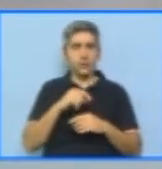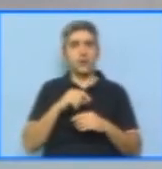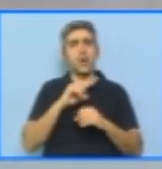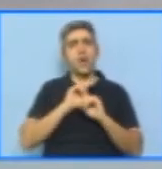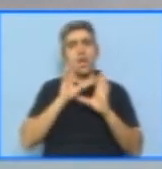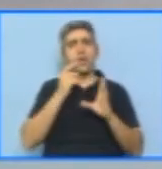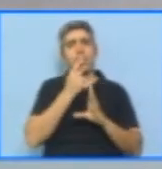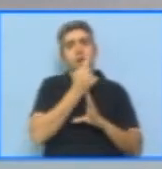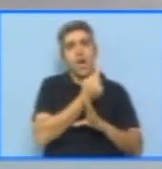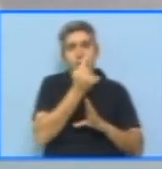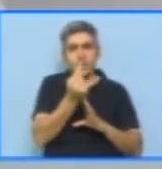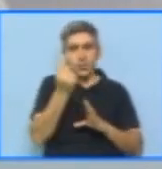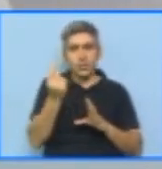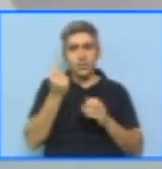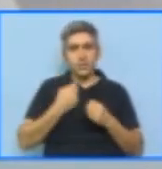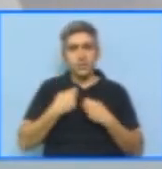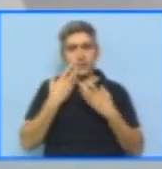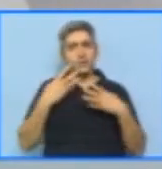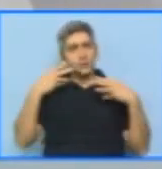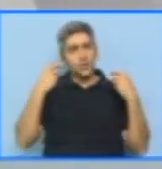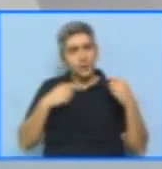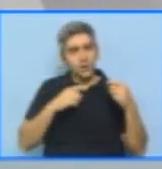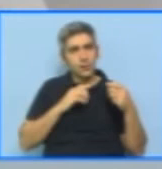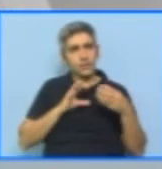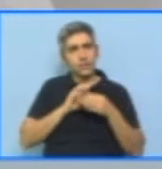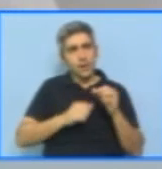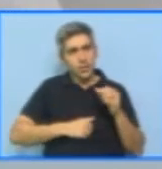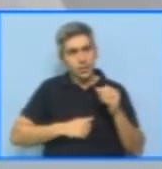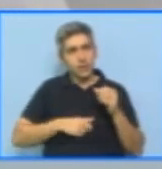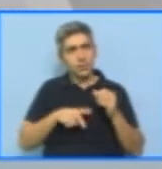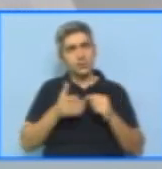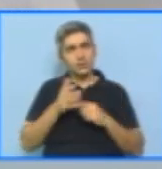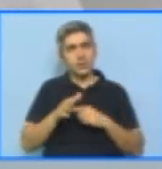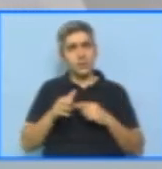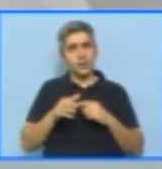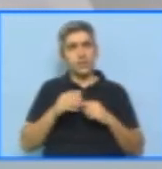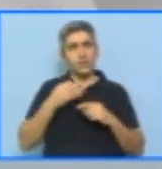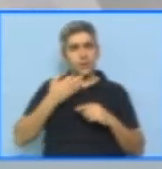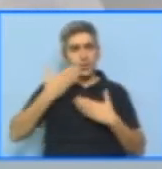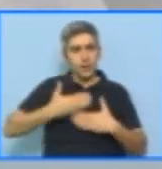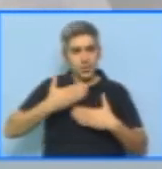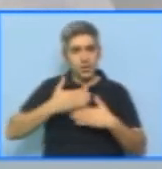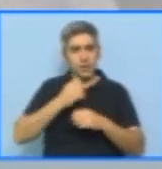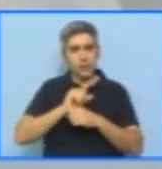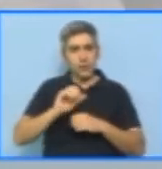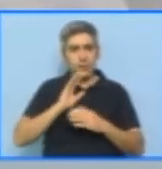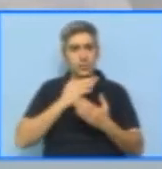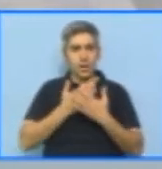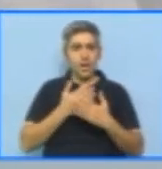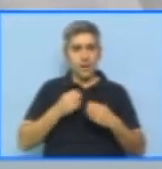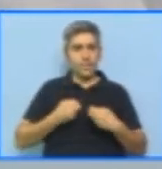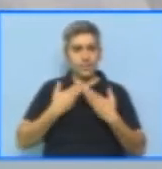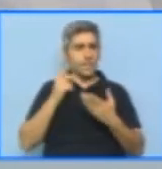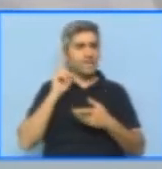na expressão da sua espiritualidade, católica neste caso, no seu dia-a-dia, no seu trabalho, já ajuda a transmitir